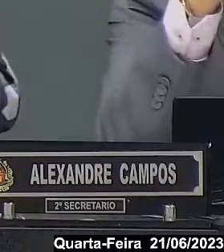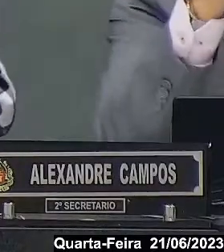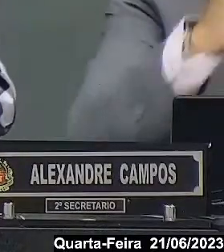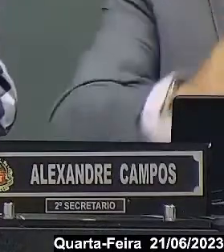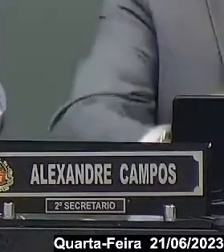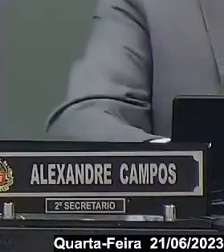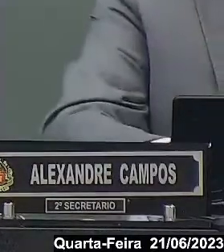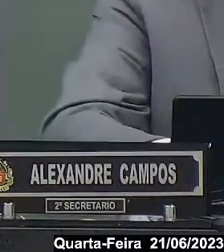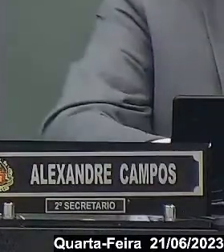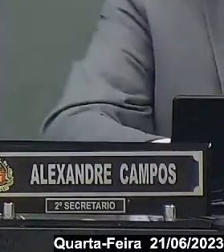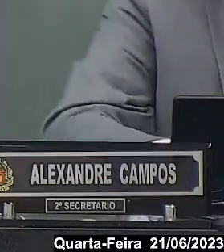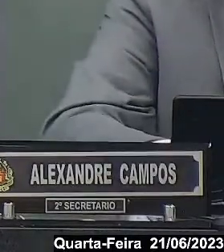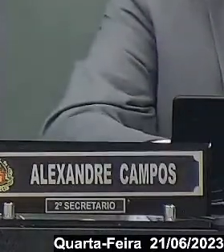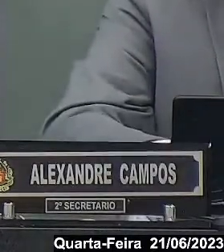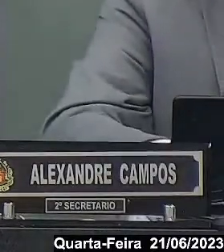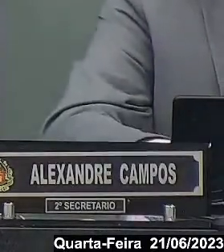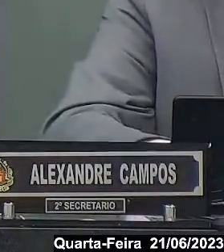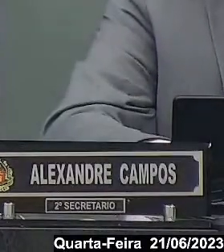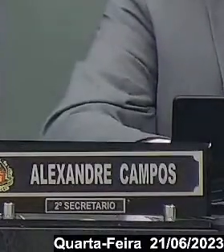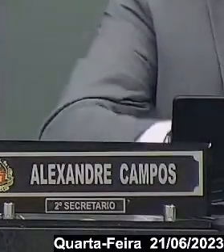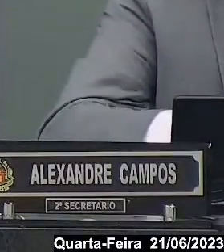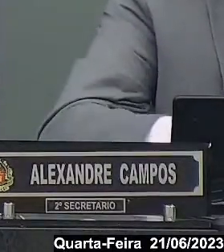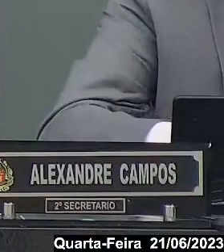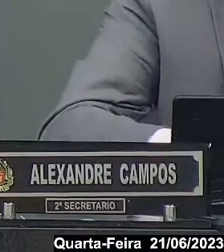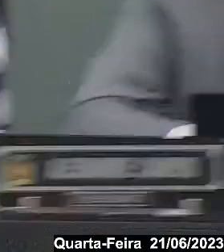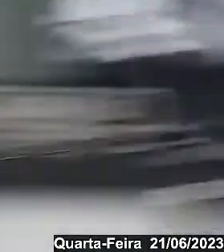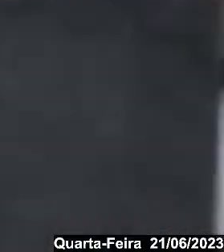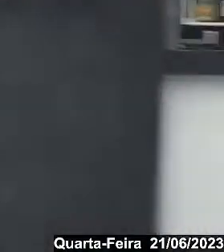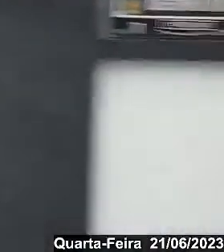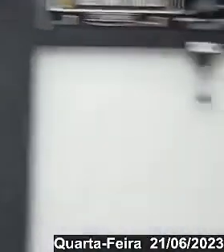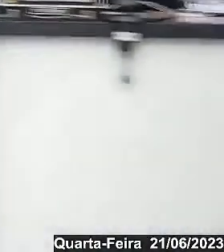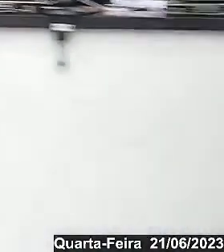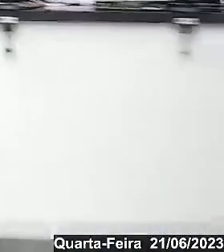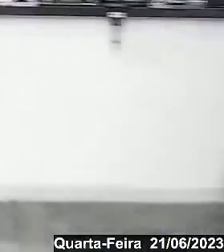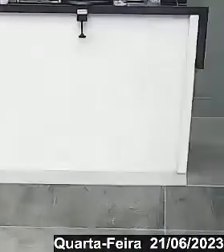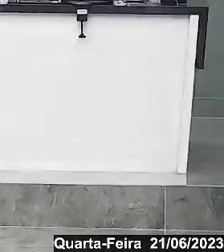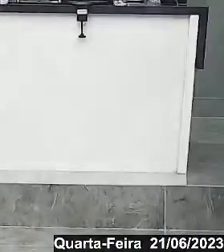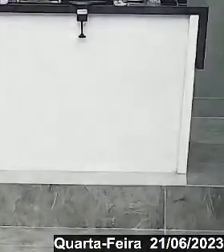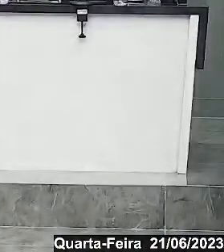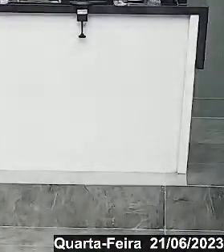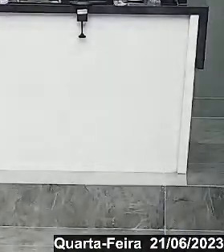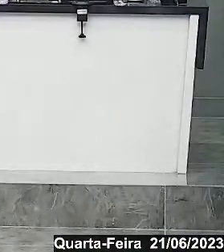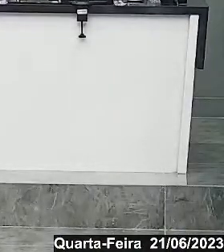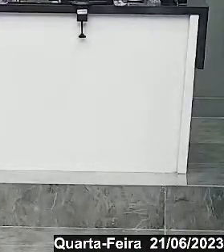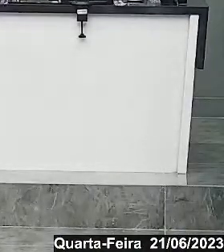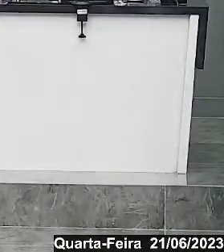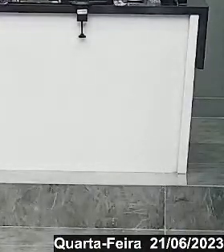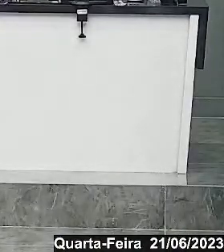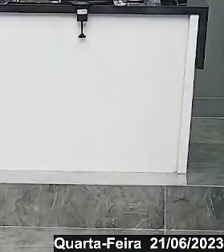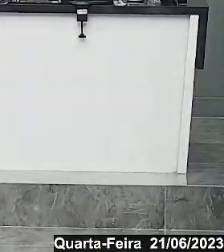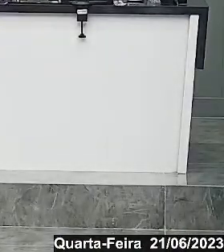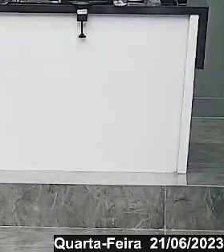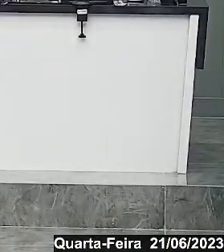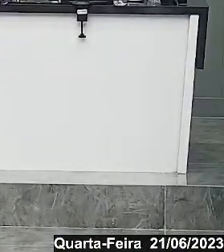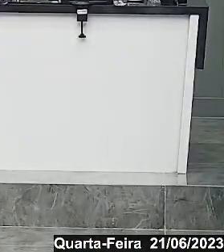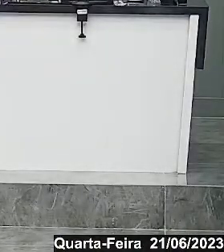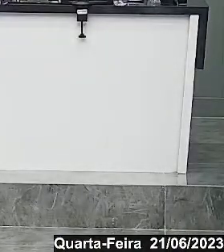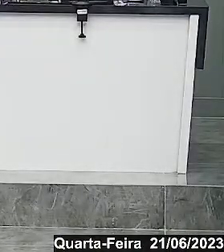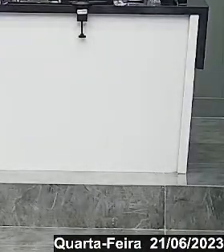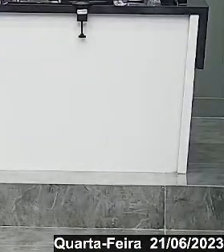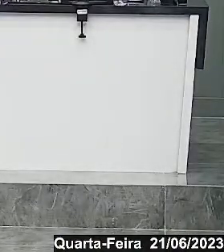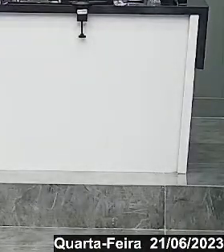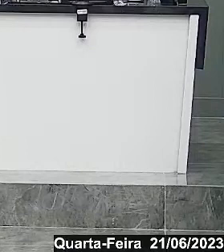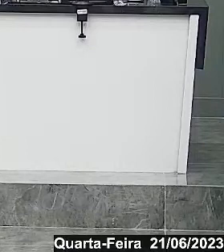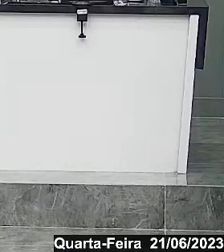A ata está em votação. Solicito aos senhores vereadores que registrem os seus votos. Esta ata está